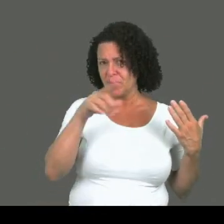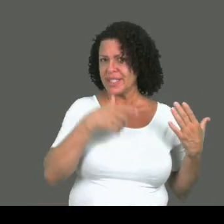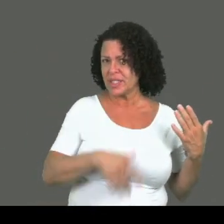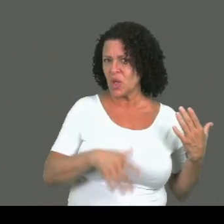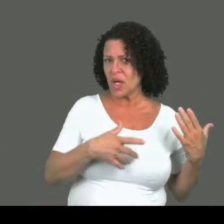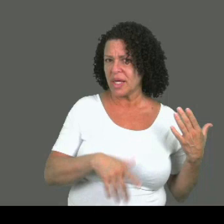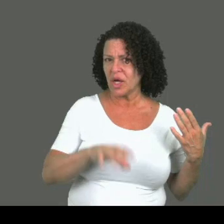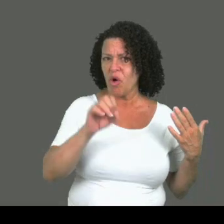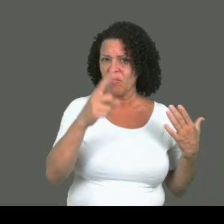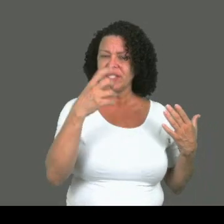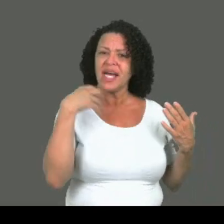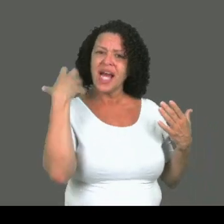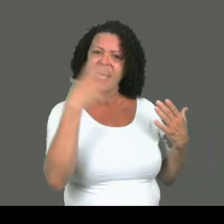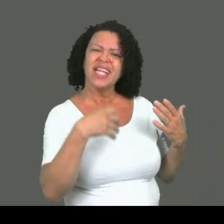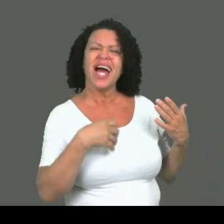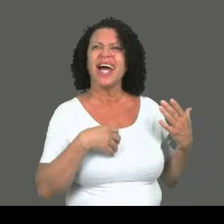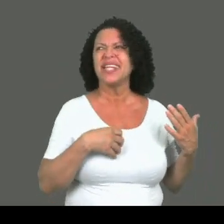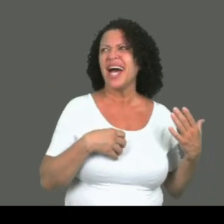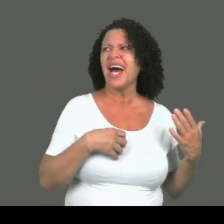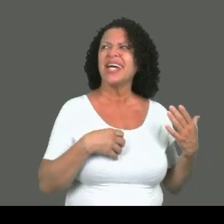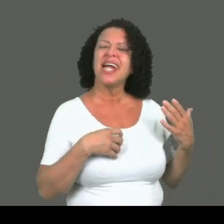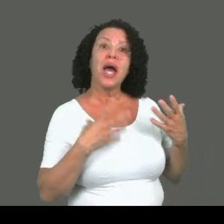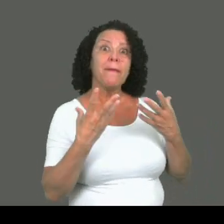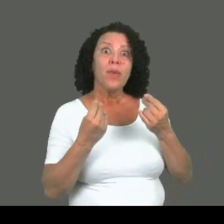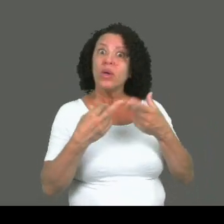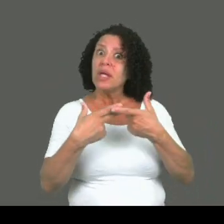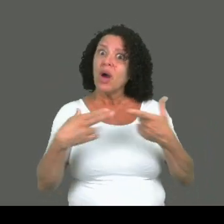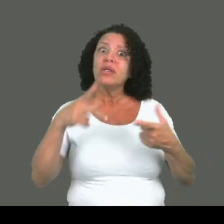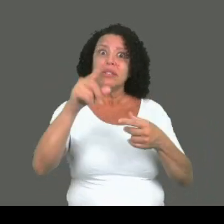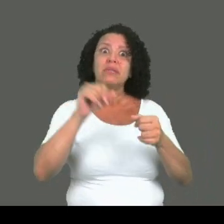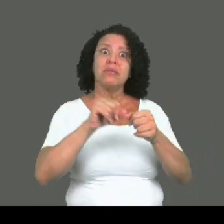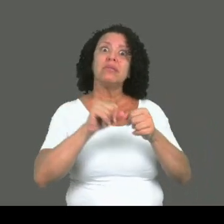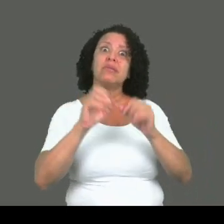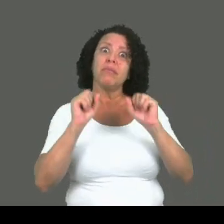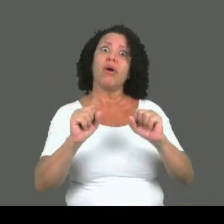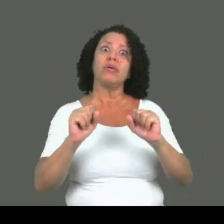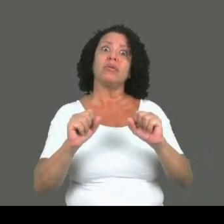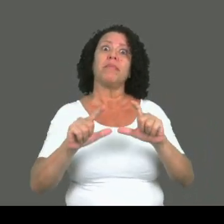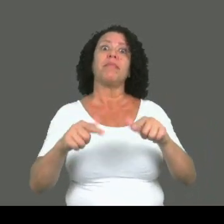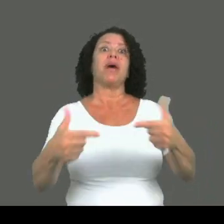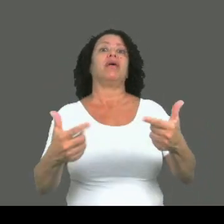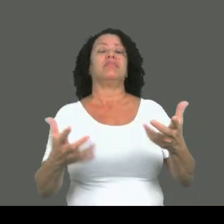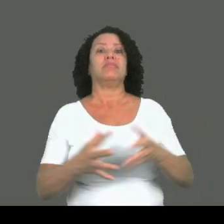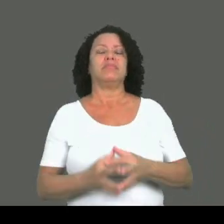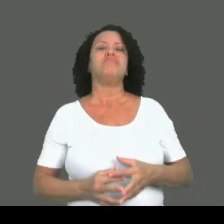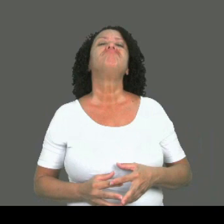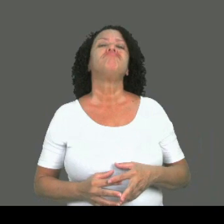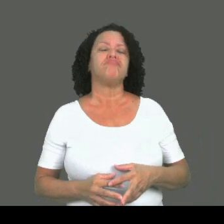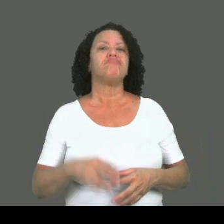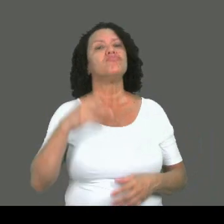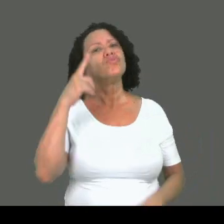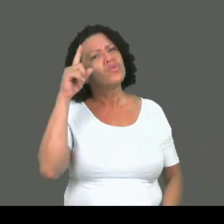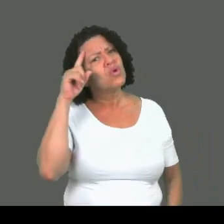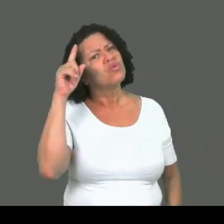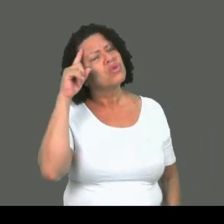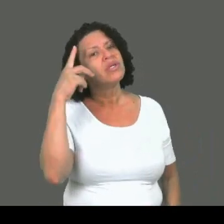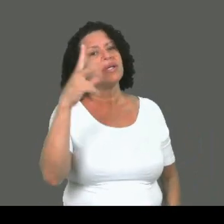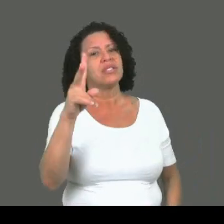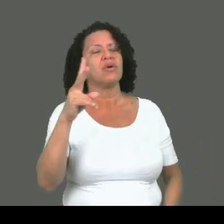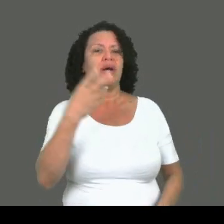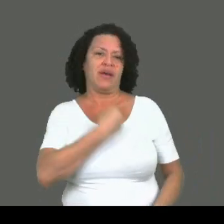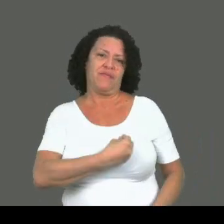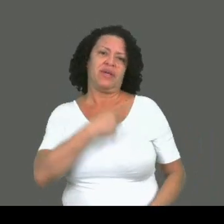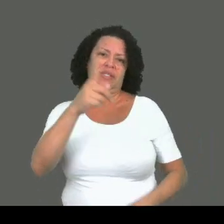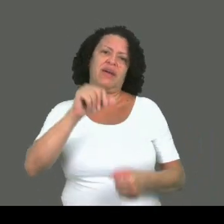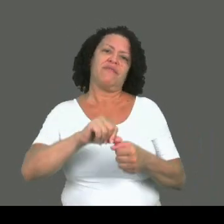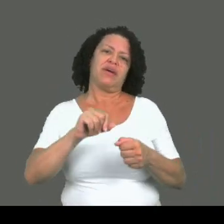tocar. Enfim, existem inúmeras atividades que, se a gente conseguir inserir no nosso dia a dia, certamente